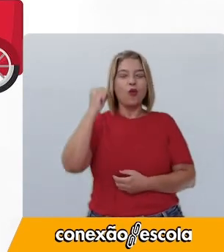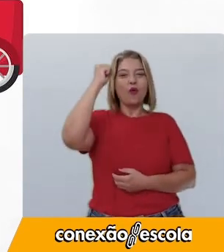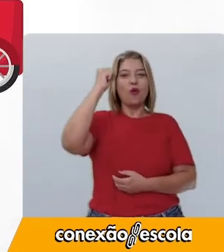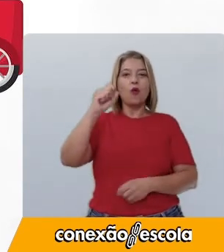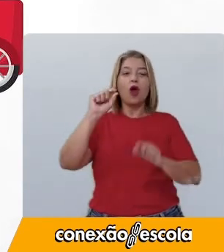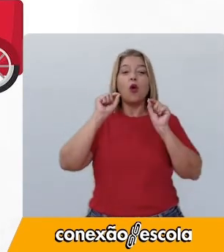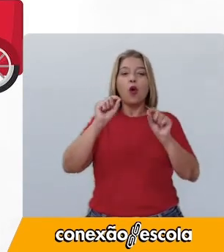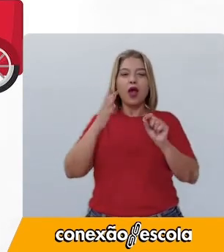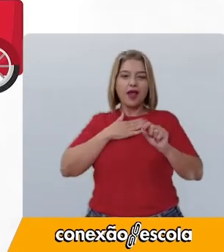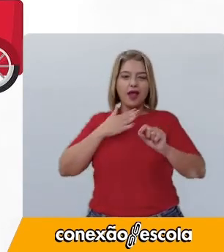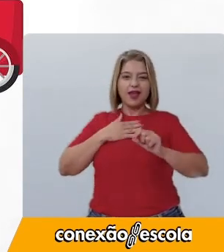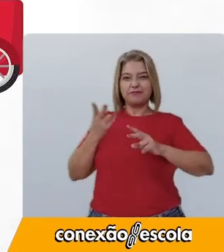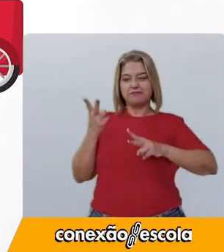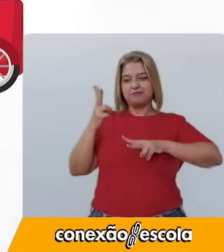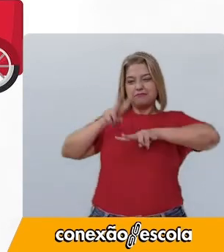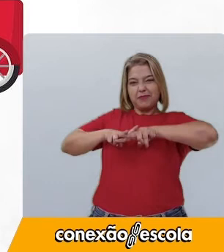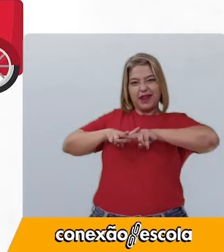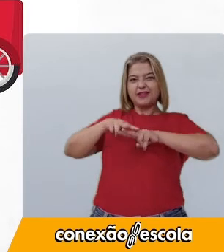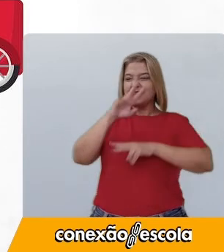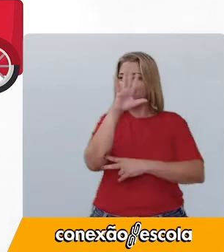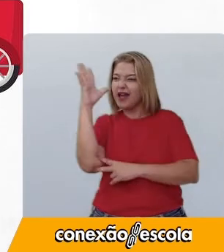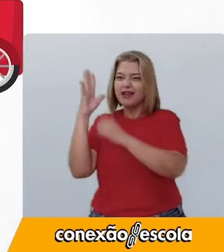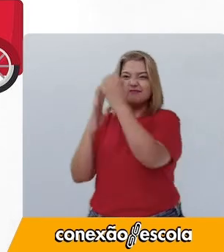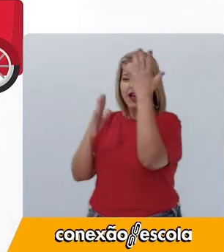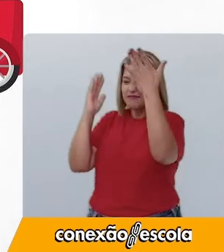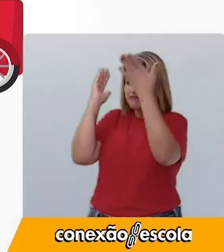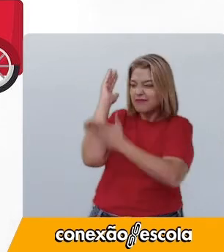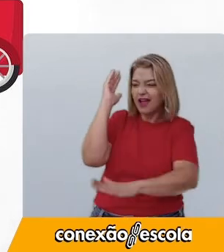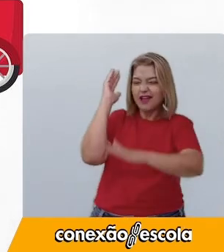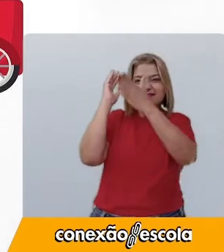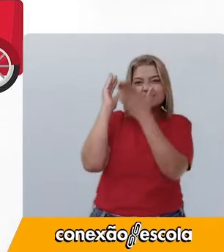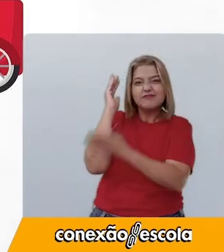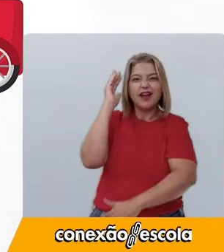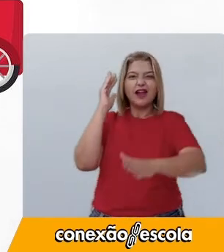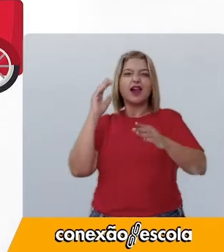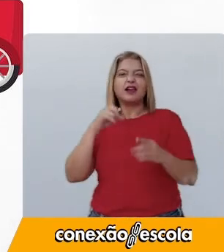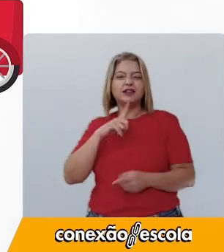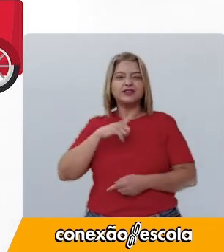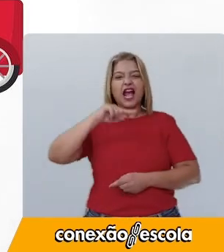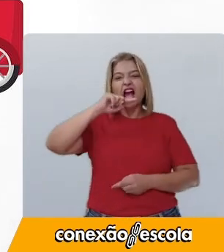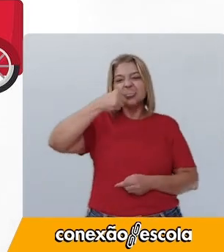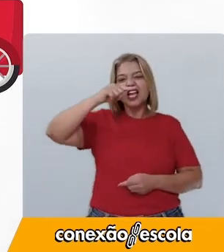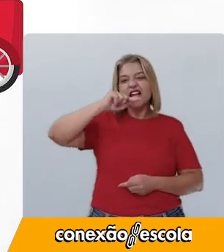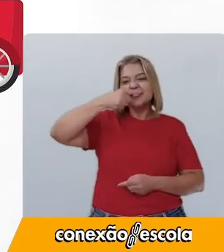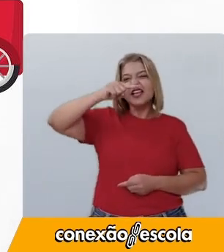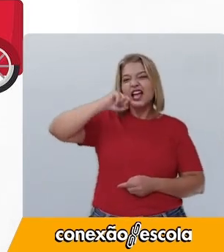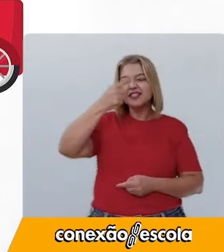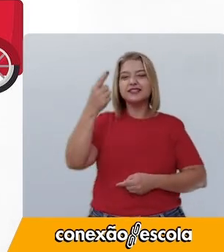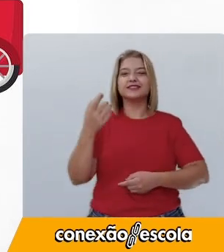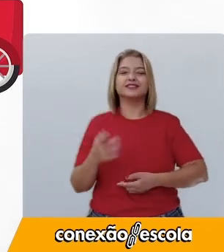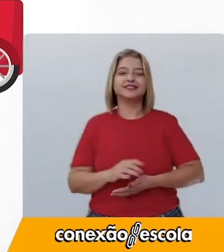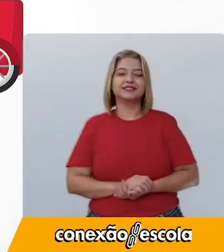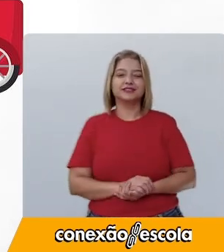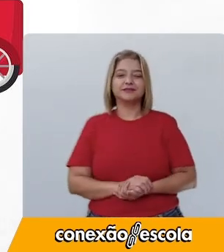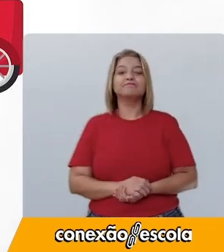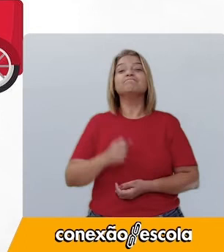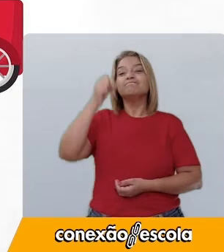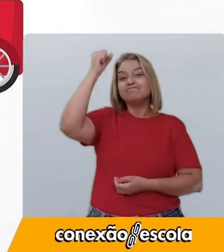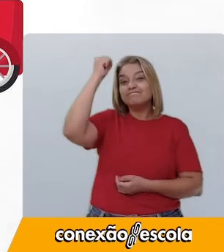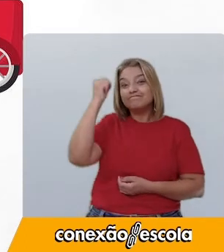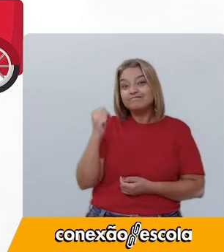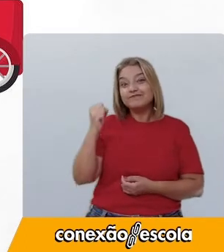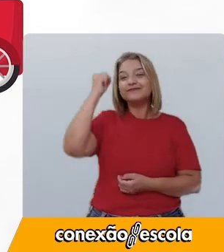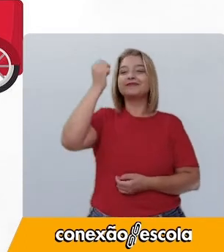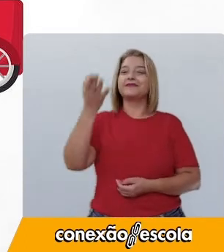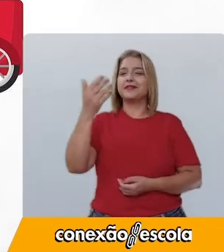me prenderam no canaviá, cada pé de cana era um oficiar. Oh,